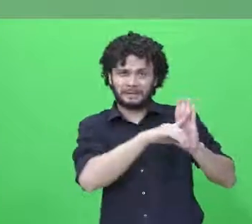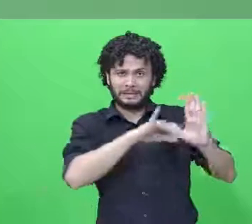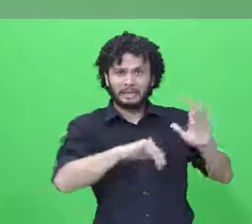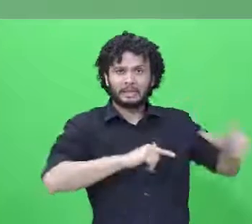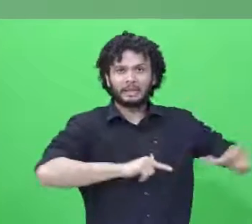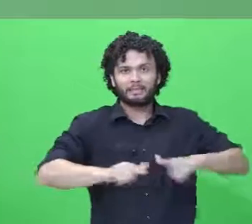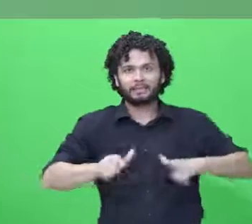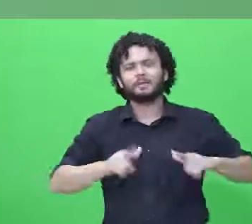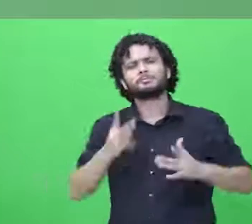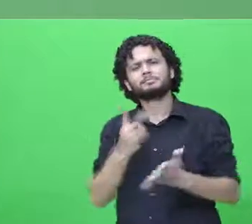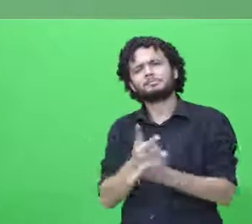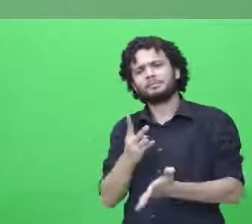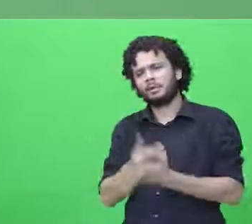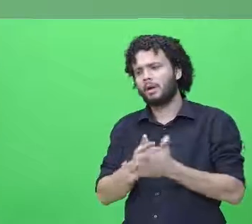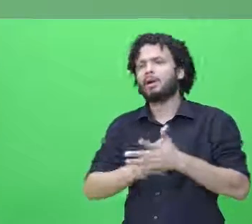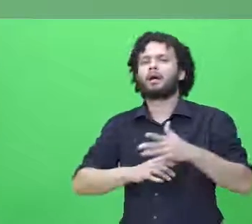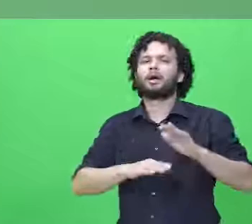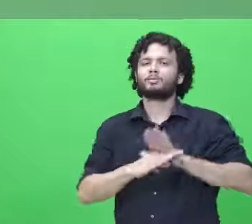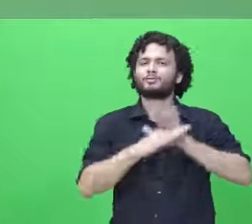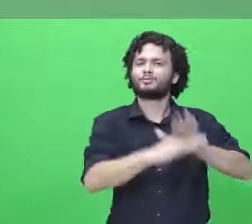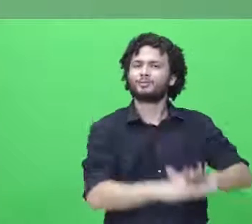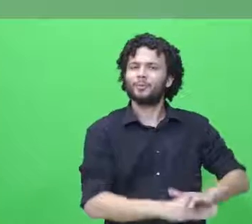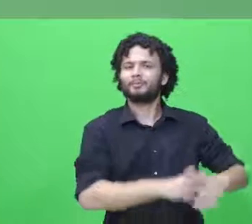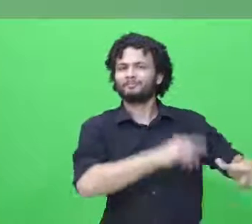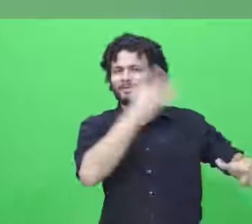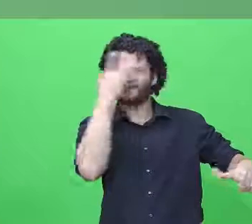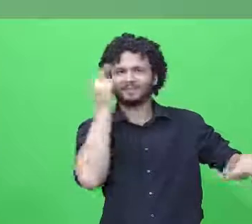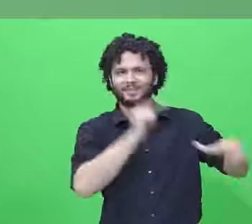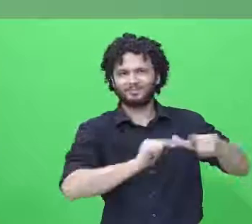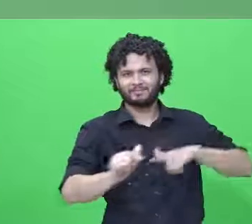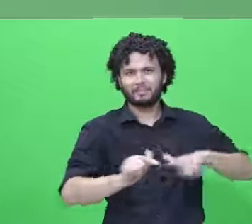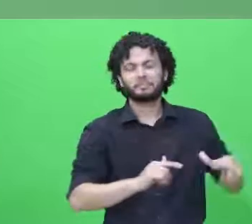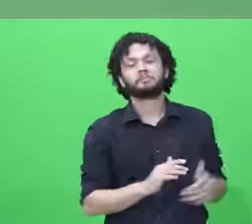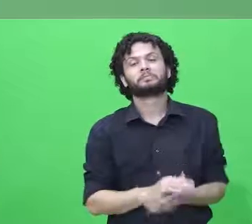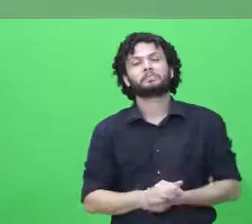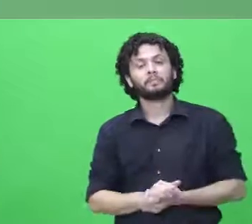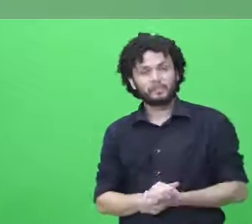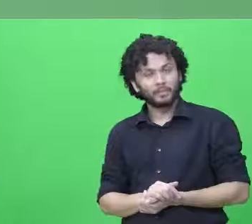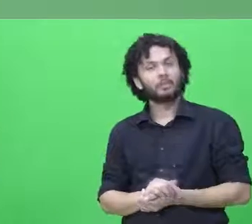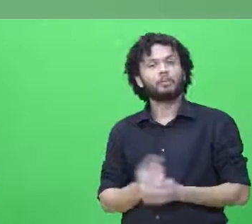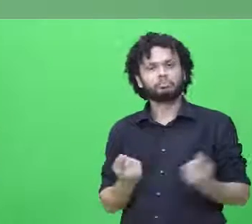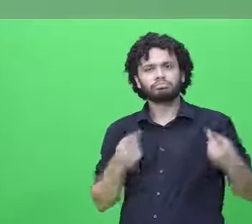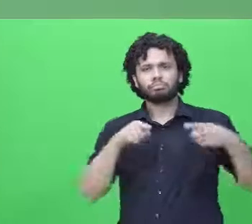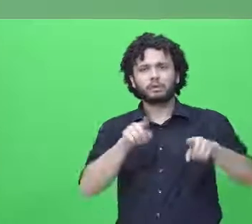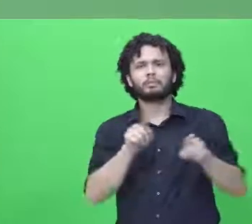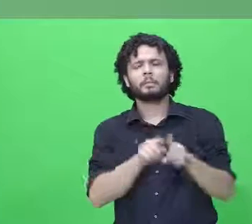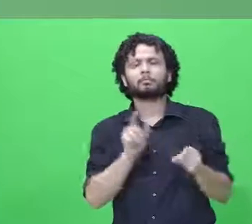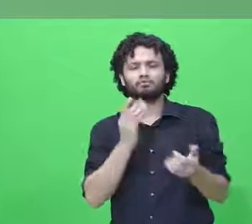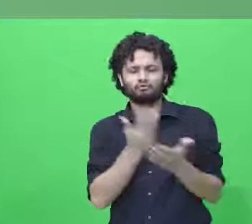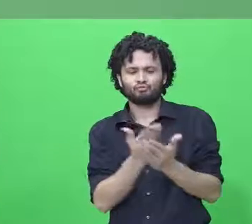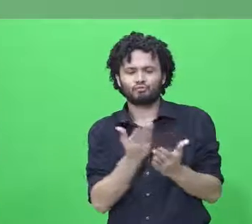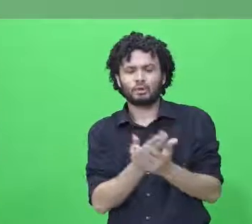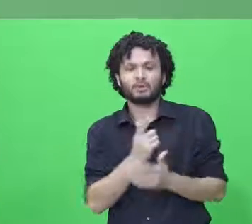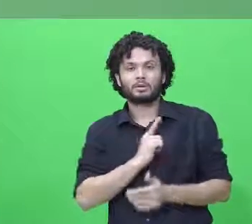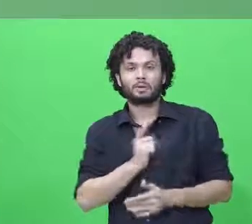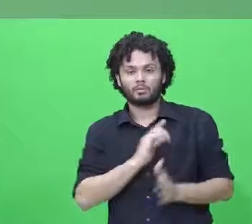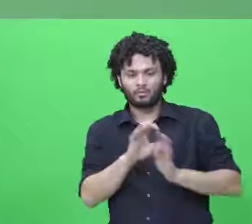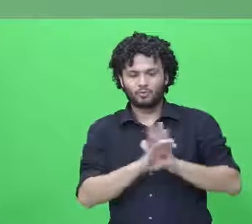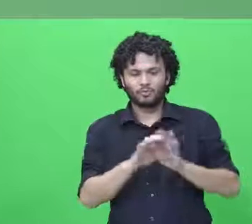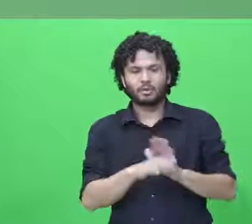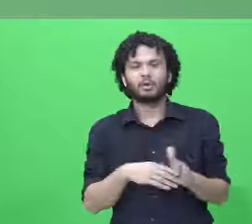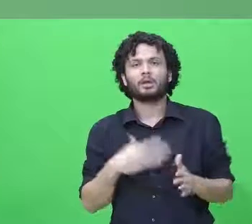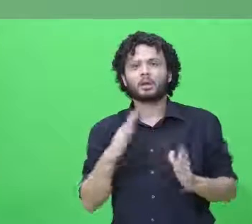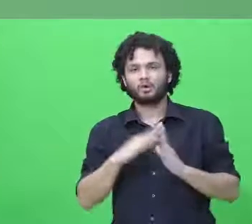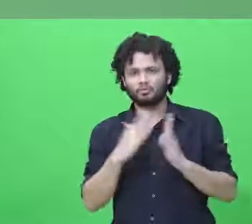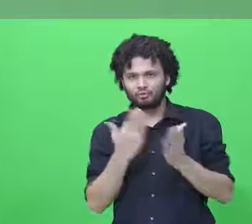então, a esses operários, a esses trabalhadores. E, ao mesmo tempo, que para os estudantes, então, a gente tem a constituição das escolas, que